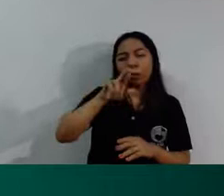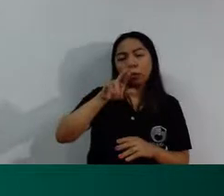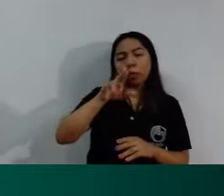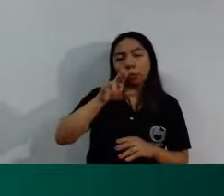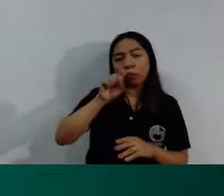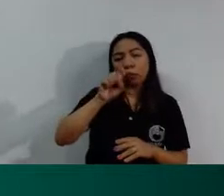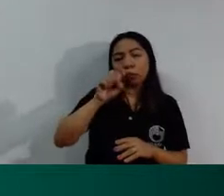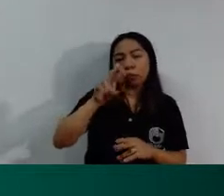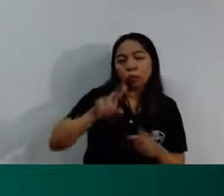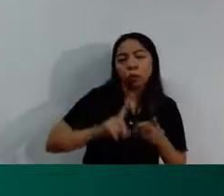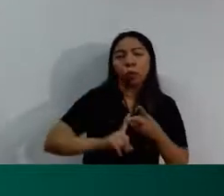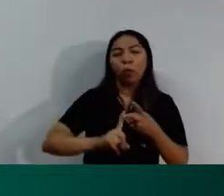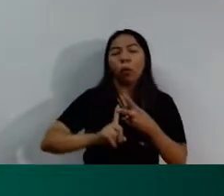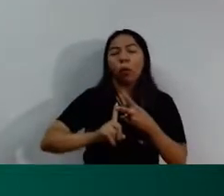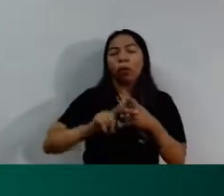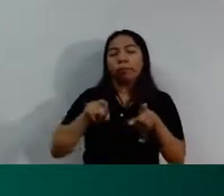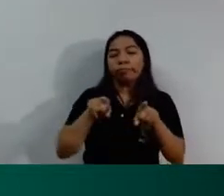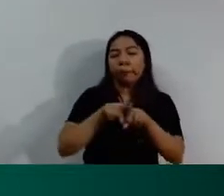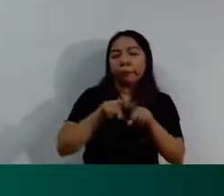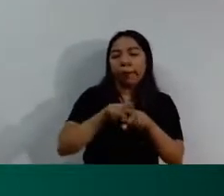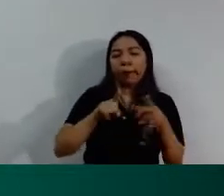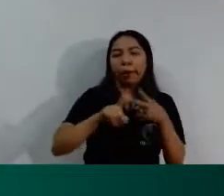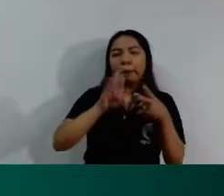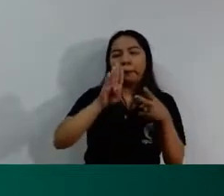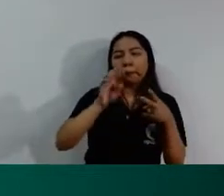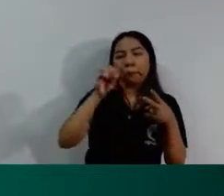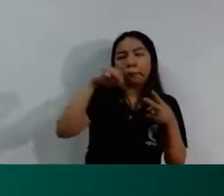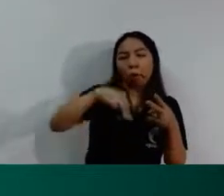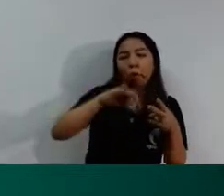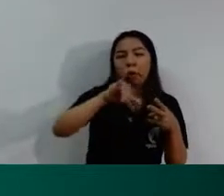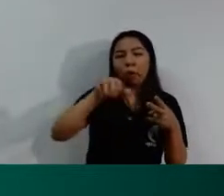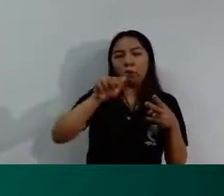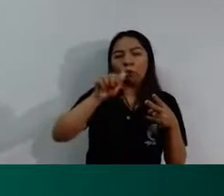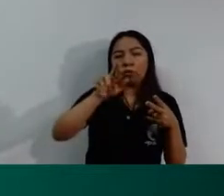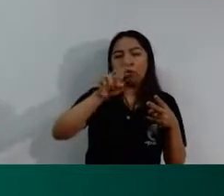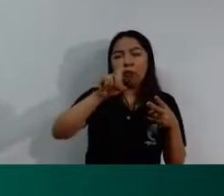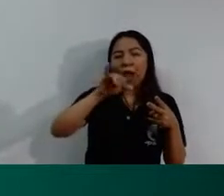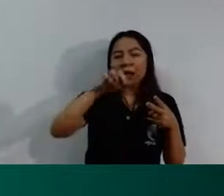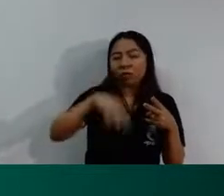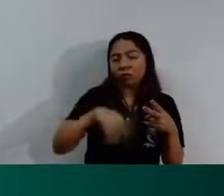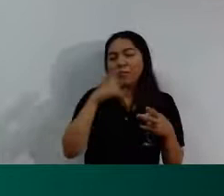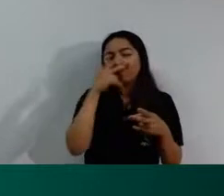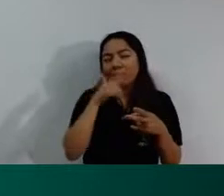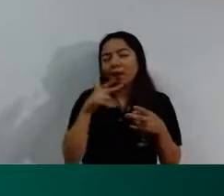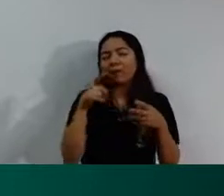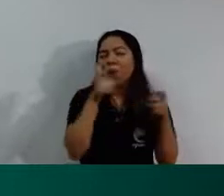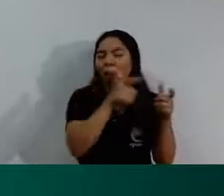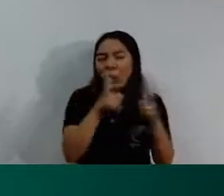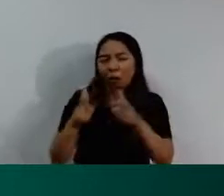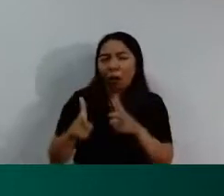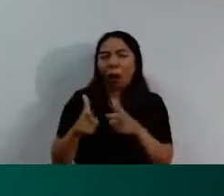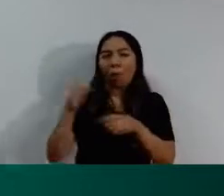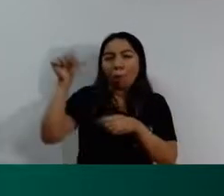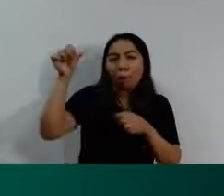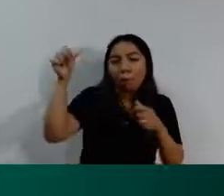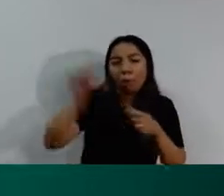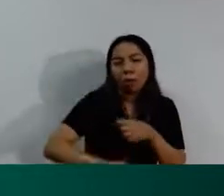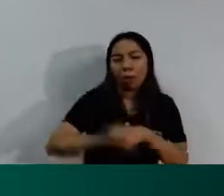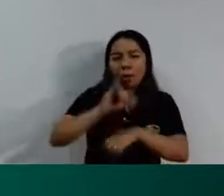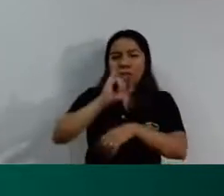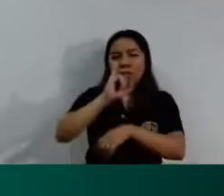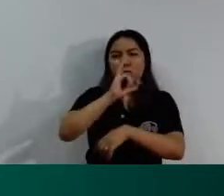das do mundo estaria comparado a república a república centro-africana teria comparado os piores IDH do mundo